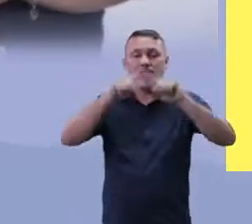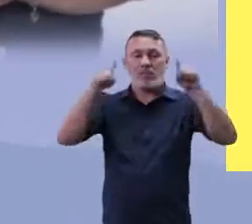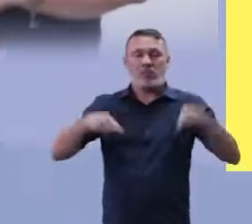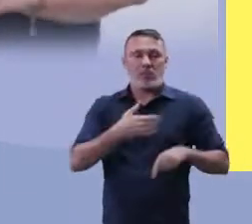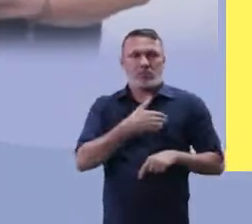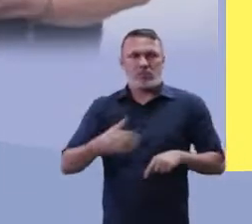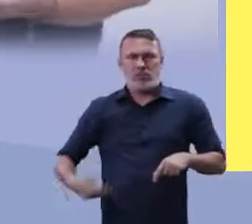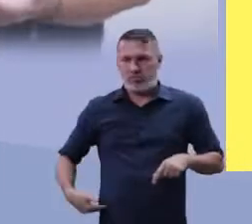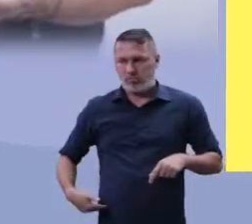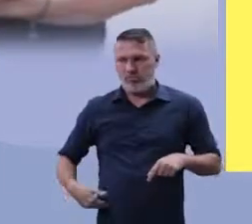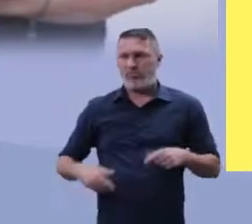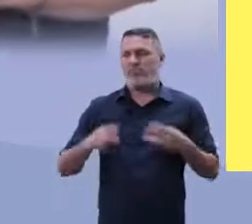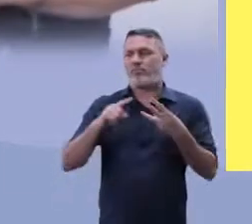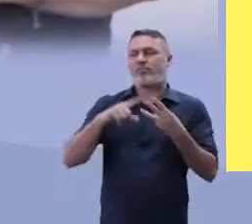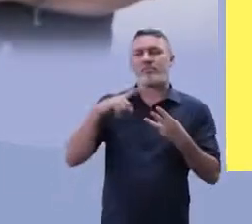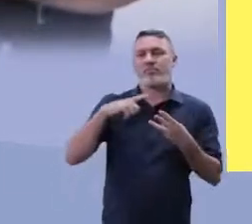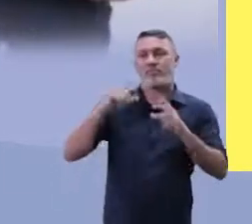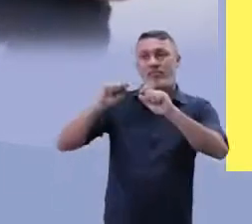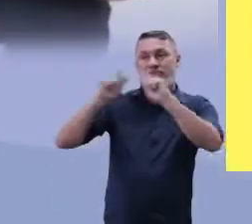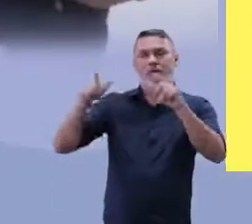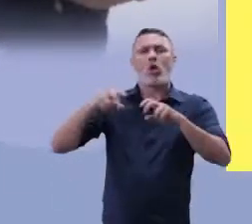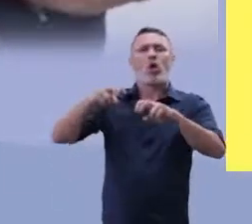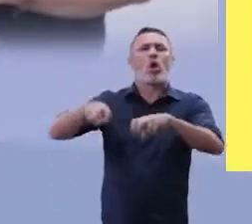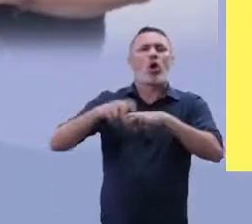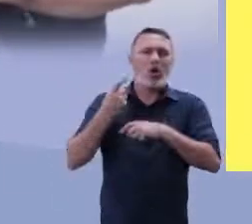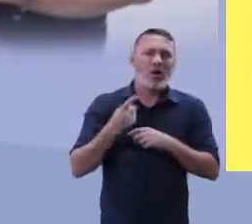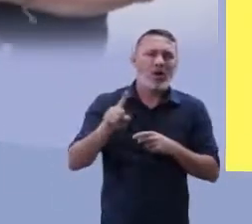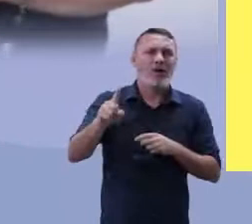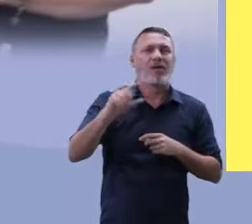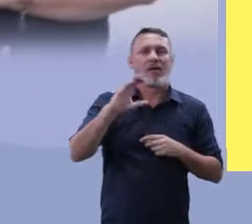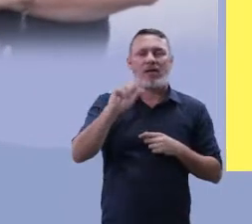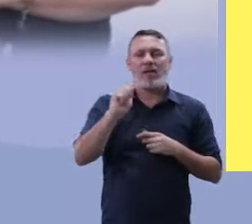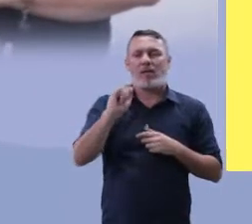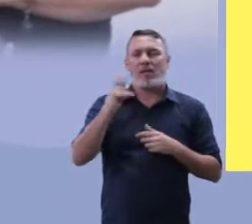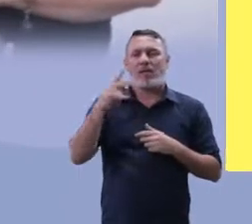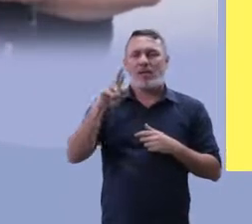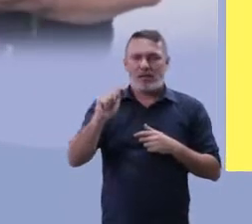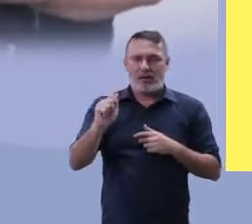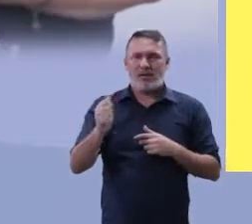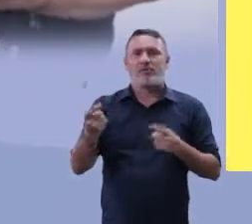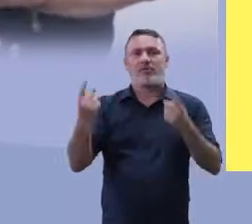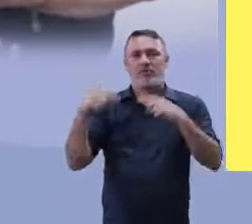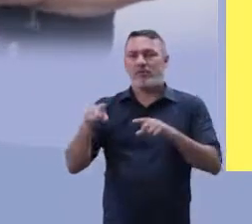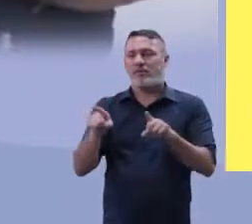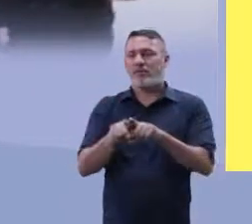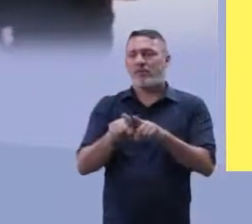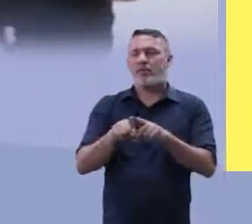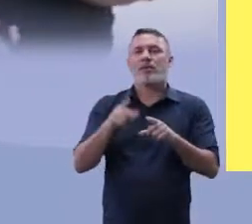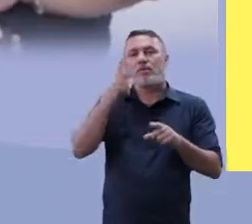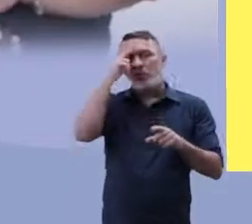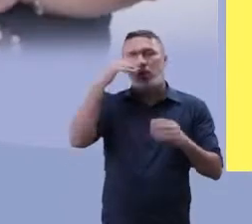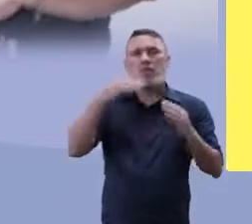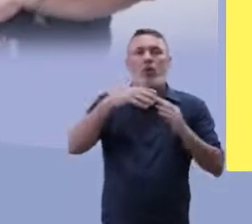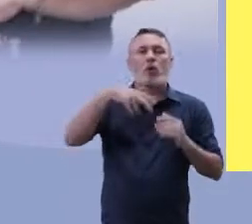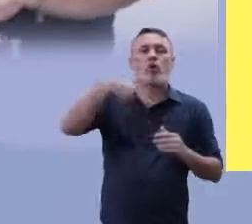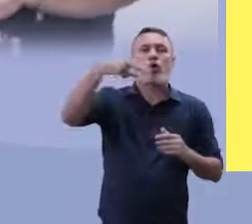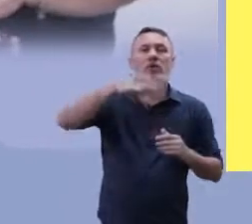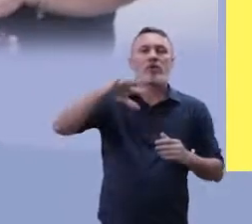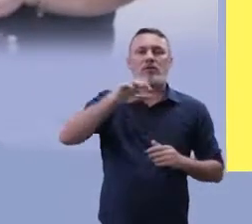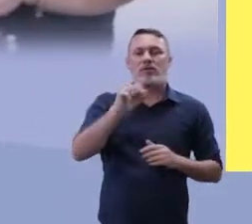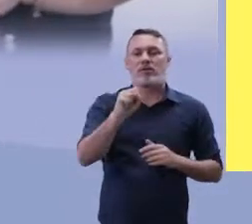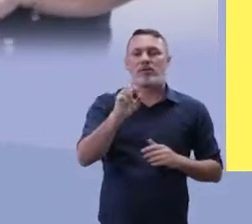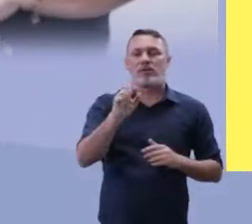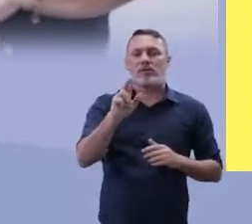funcionário público tão sério e tão ético, nós temos o caipira tão trabalhador e tão amoroso, e temos o sertanejo